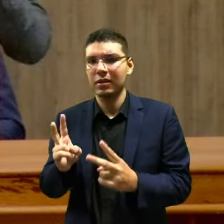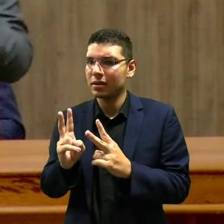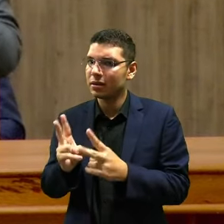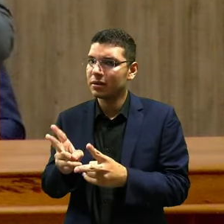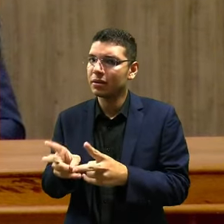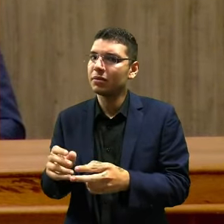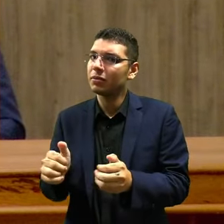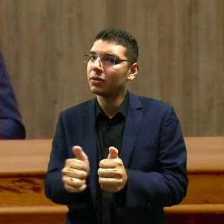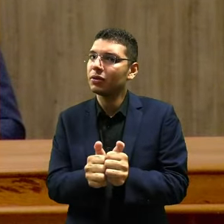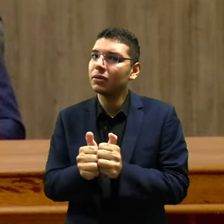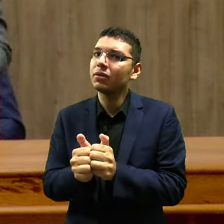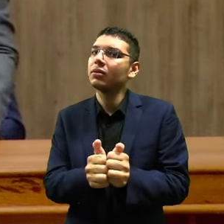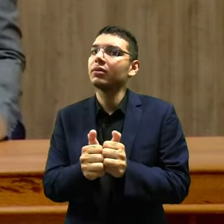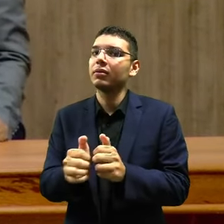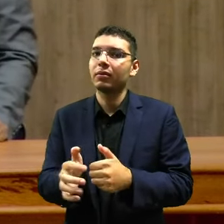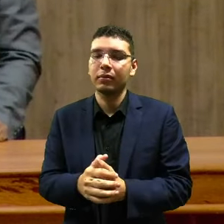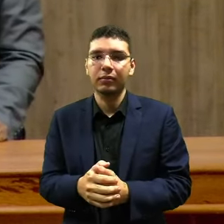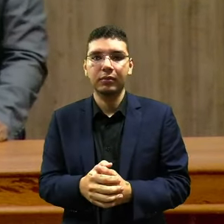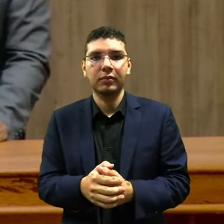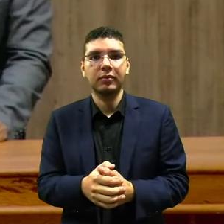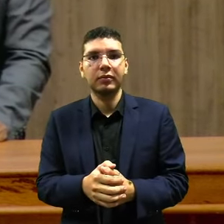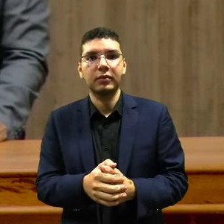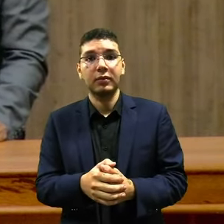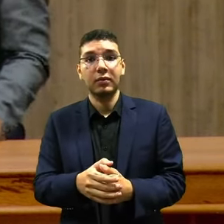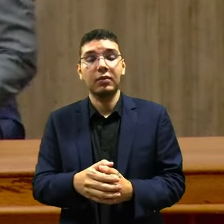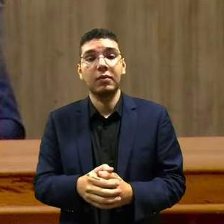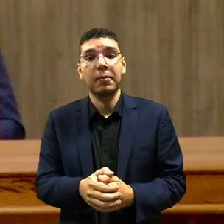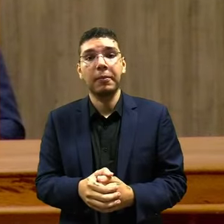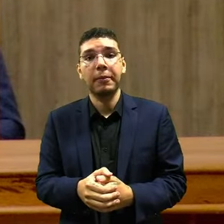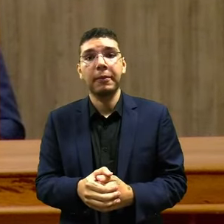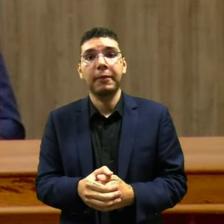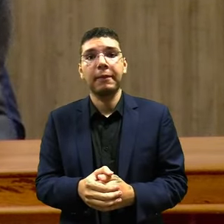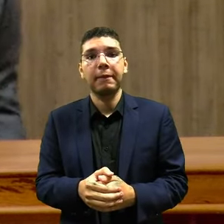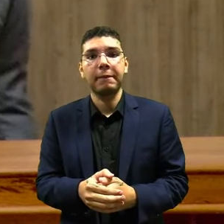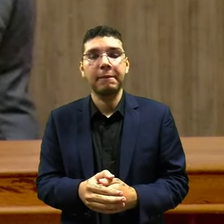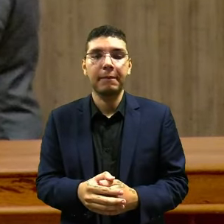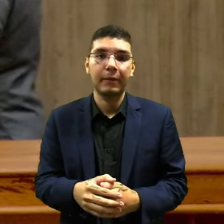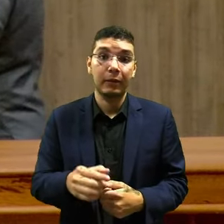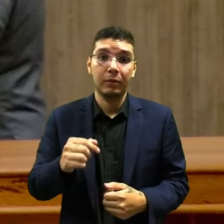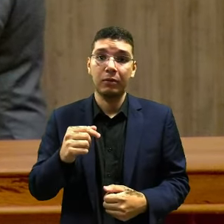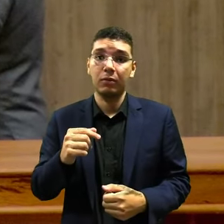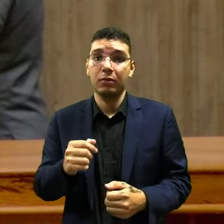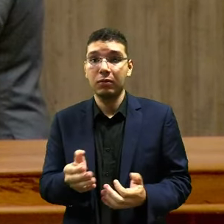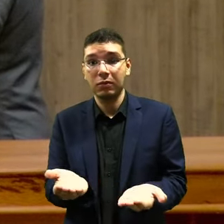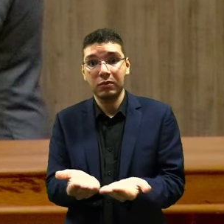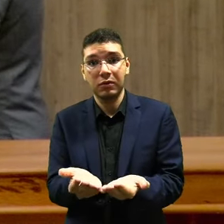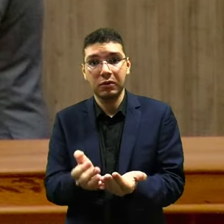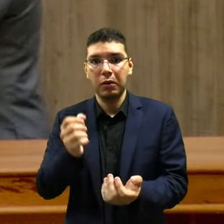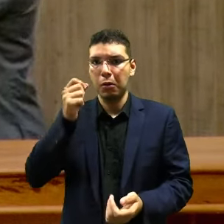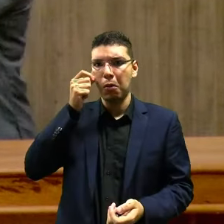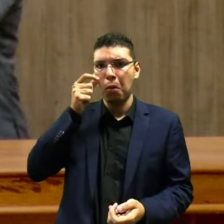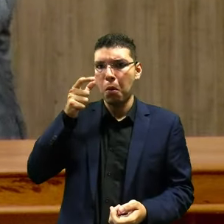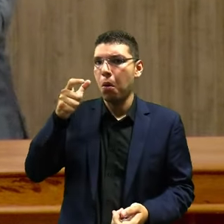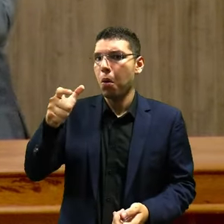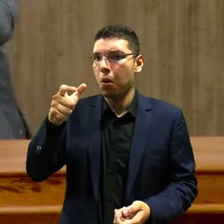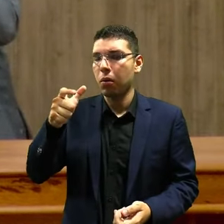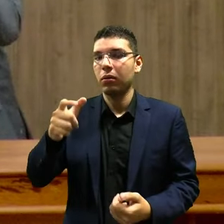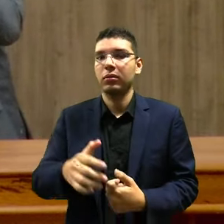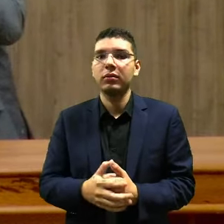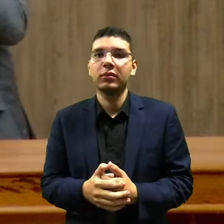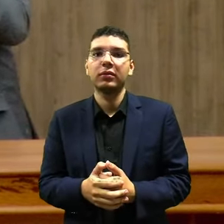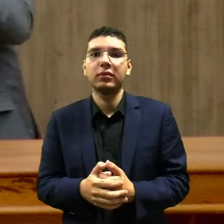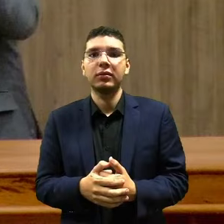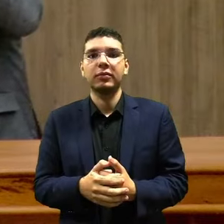crente emocional ele é atônito ele se espanta agora veja